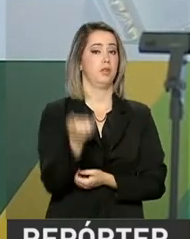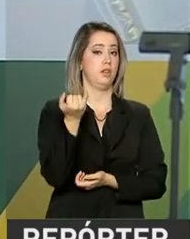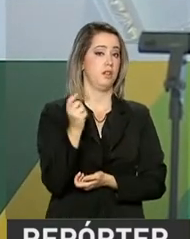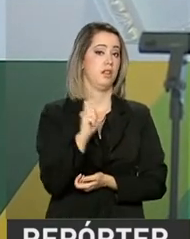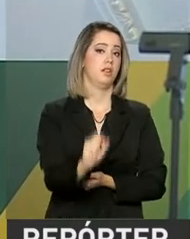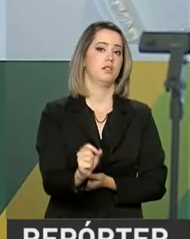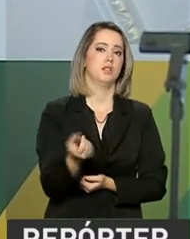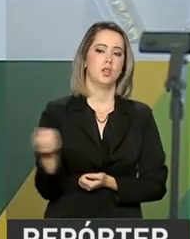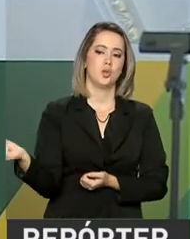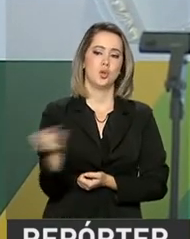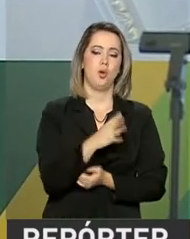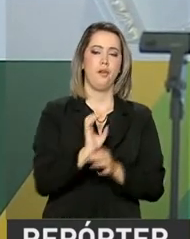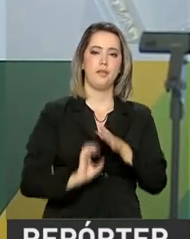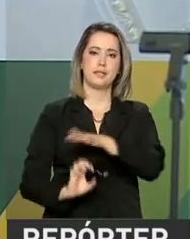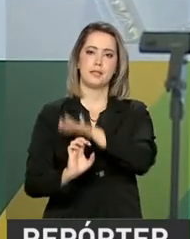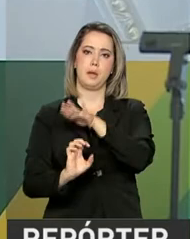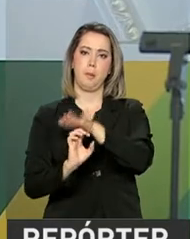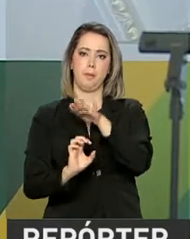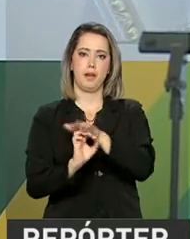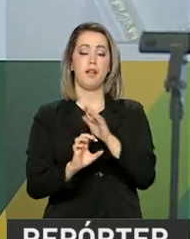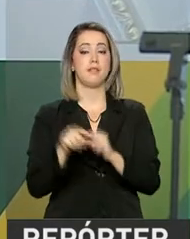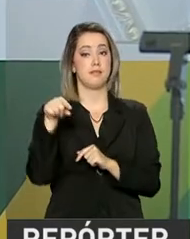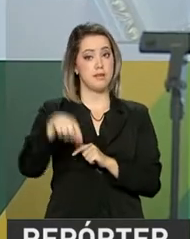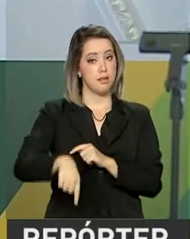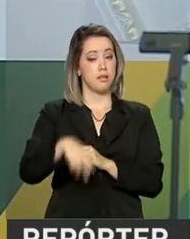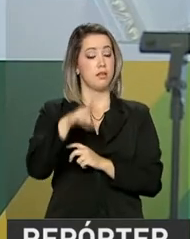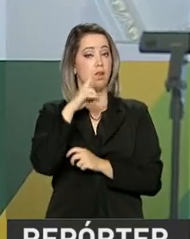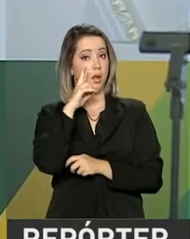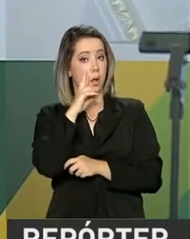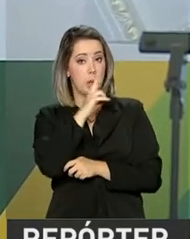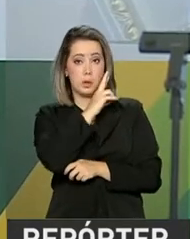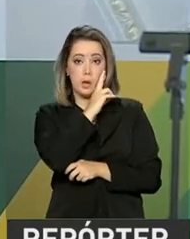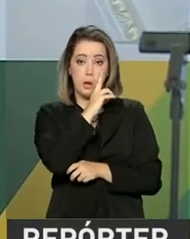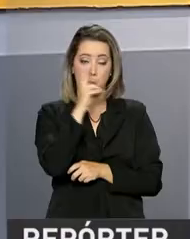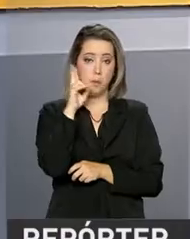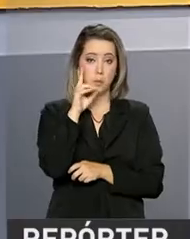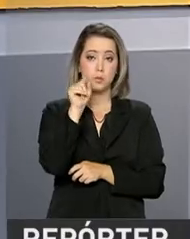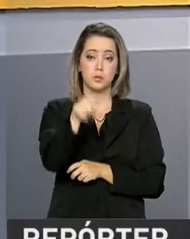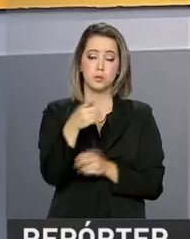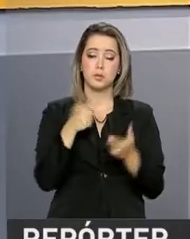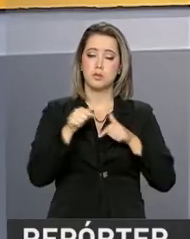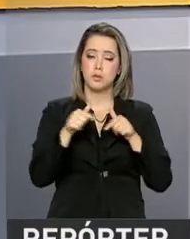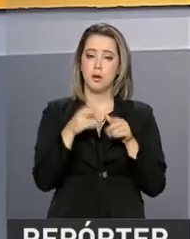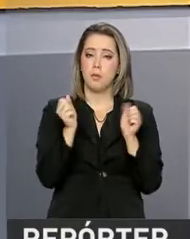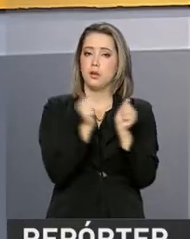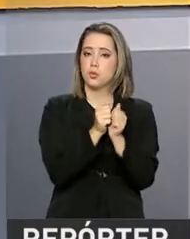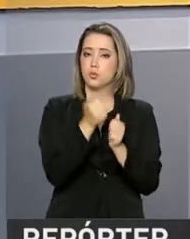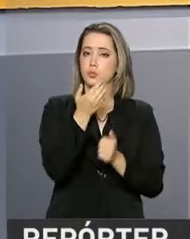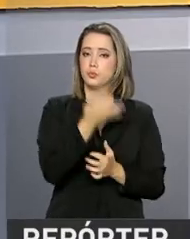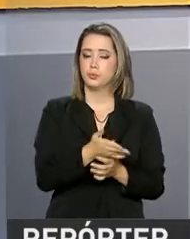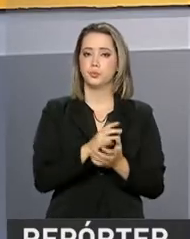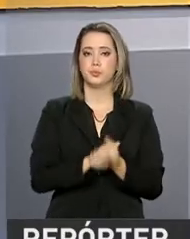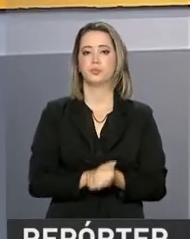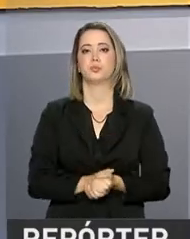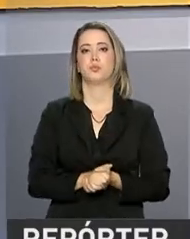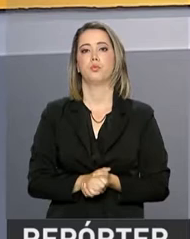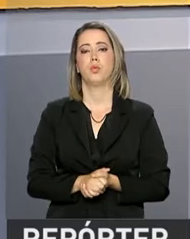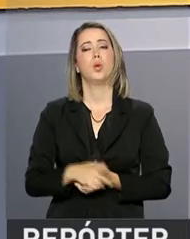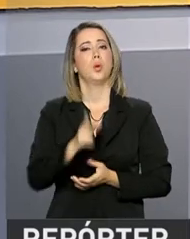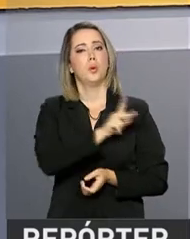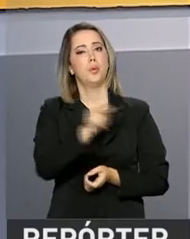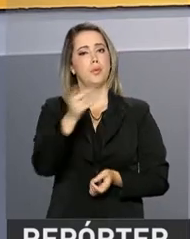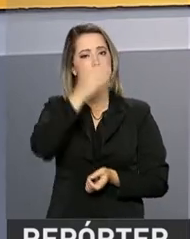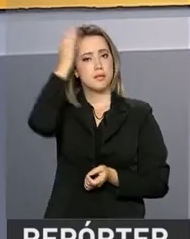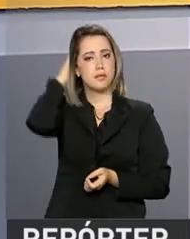aportes de empresas russas que atuam no setor durante o seminário o presidente michel temer